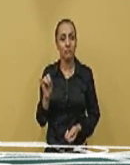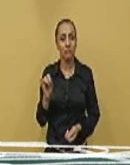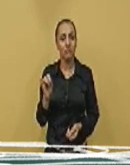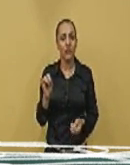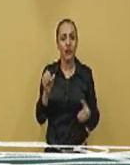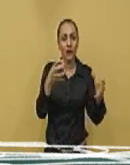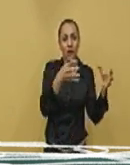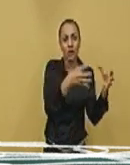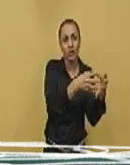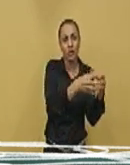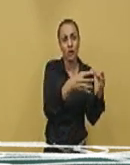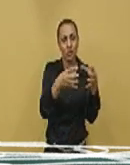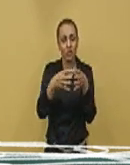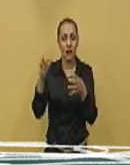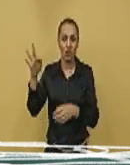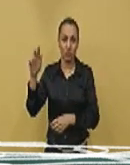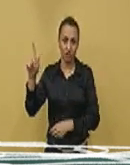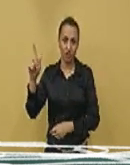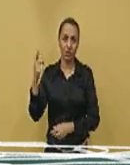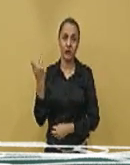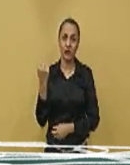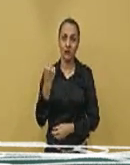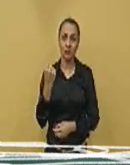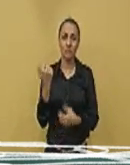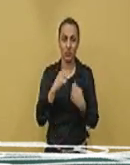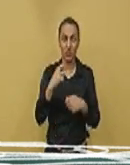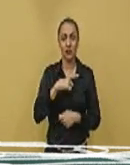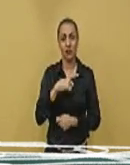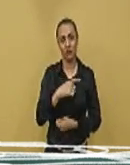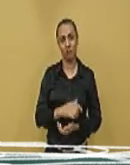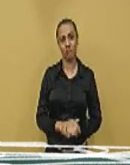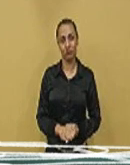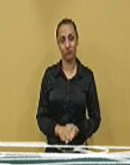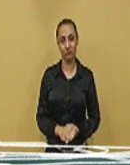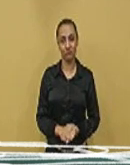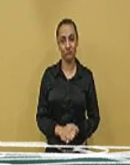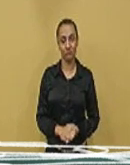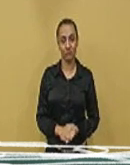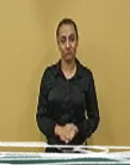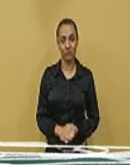divisão se tiver FGs. Tá? É por isso.